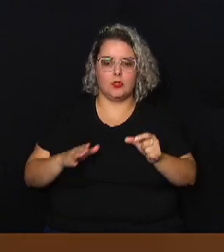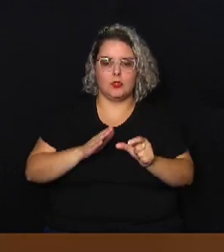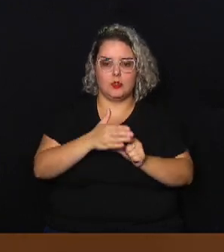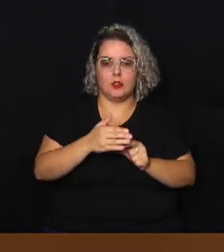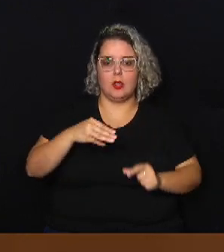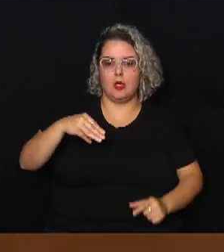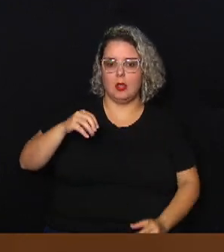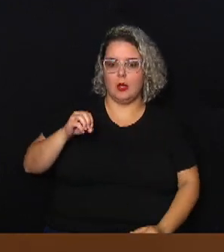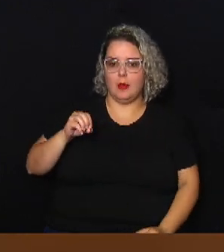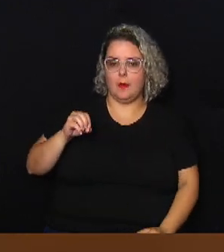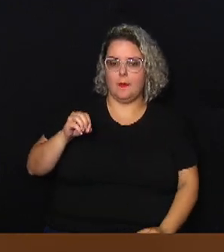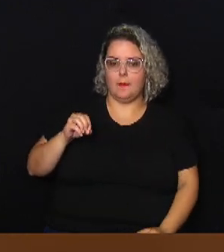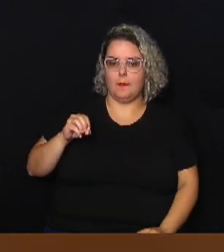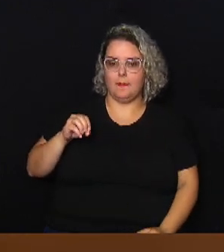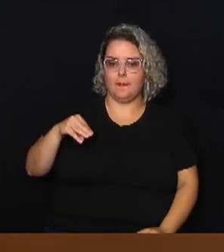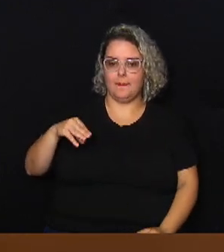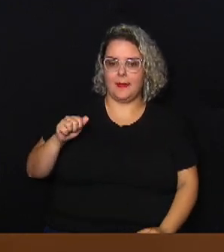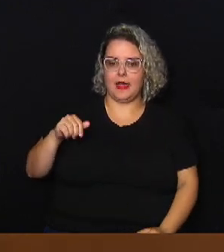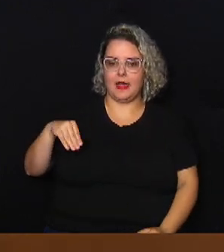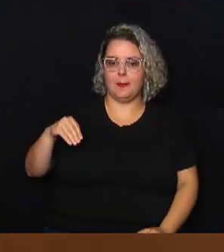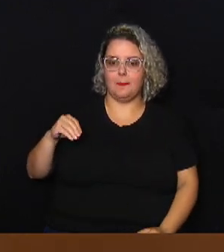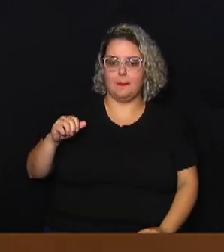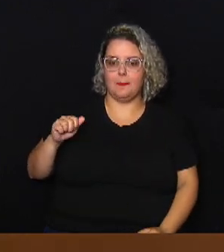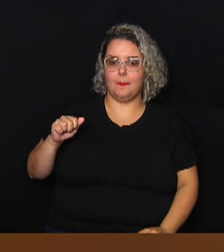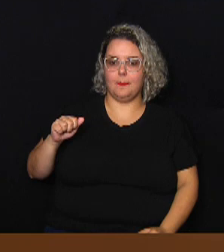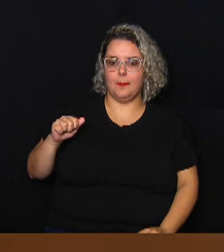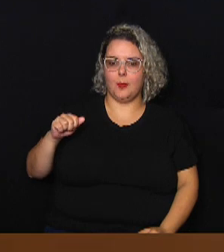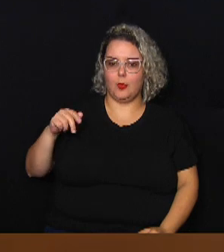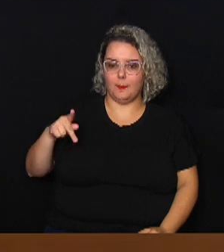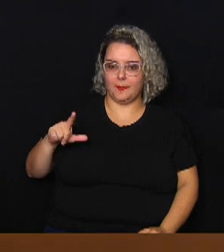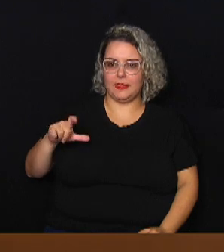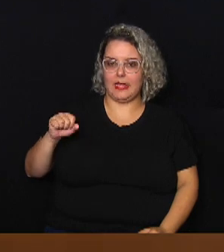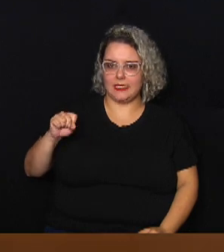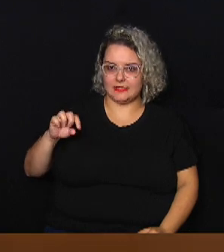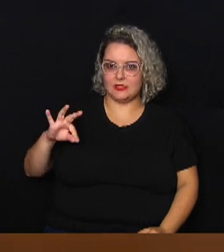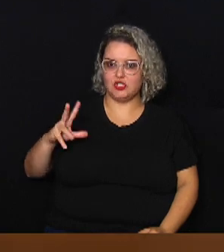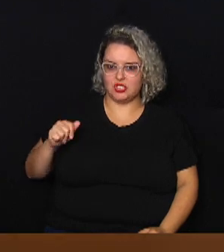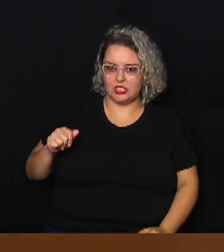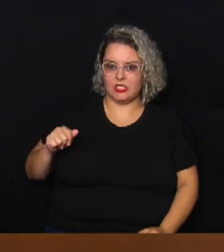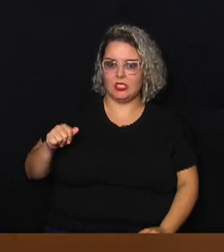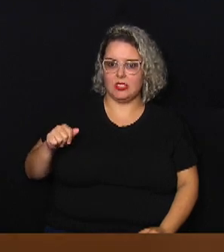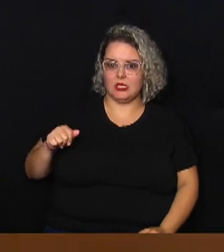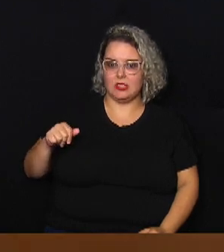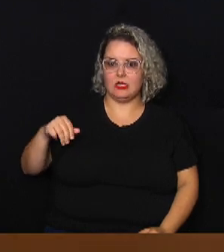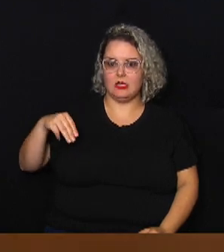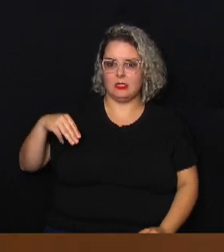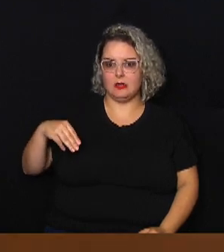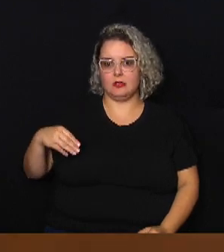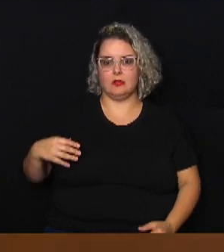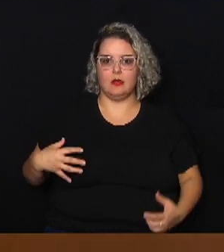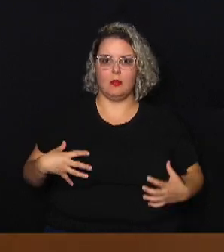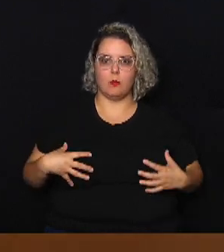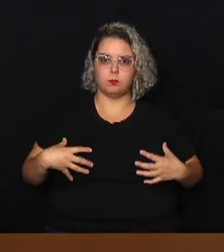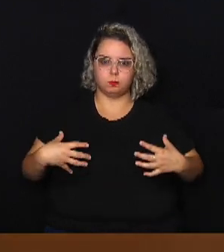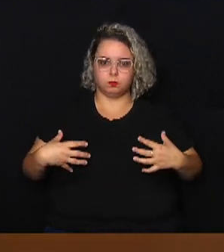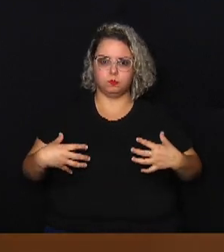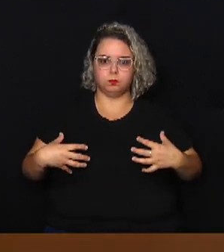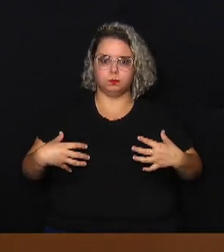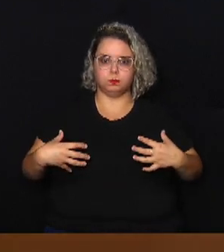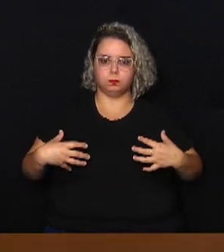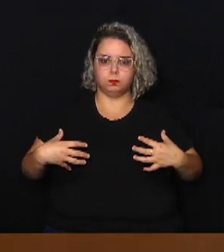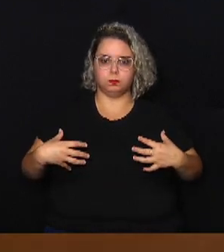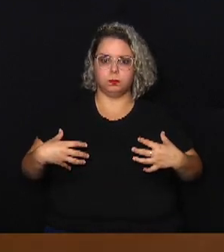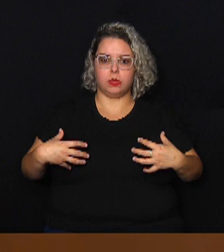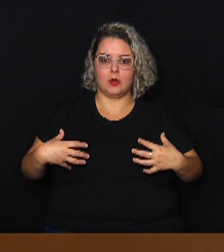mamoplastia e mastopexia. E acho que isso a gente tem que definir primeiro, né? E a gente fala mamoplastia de aumento